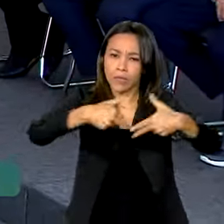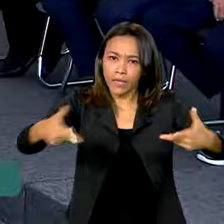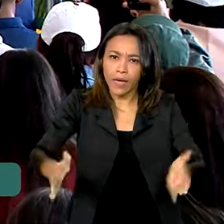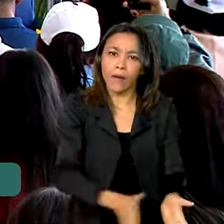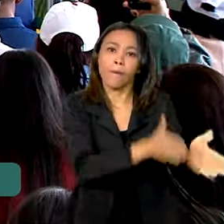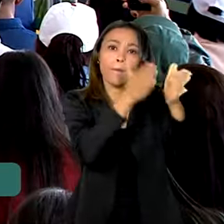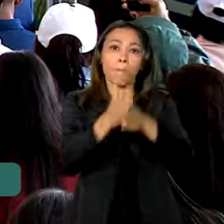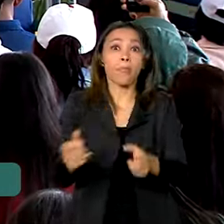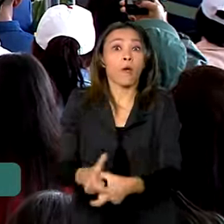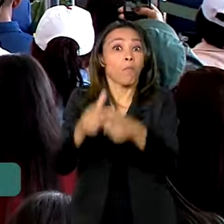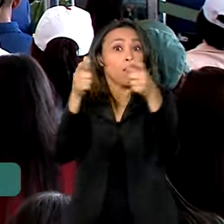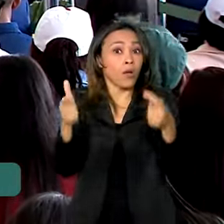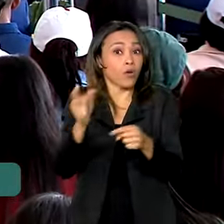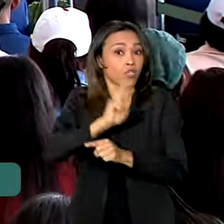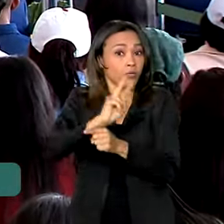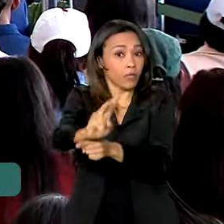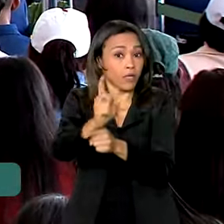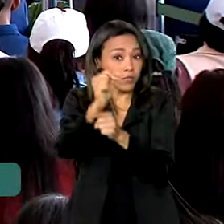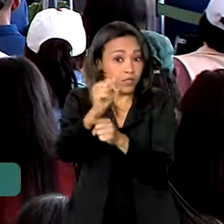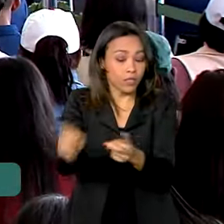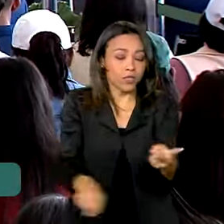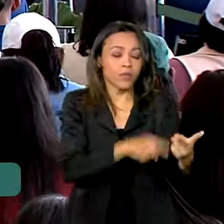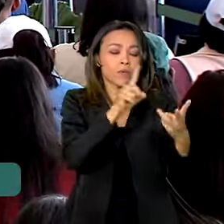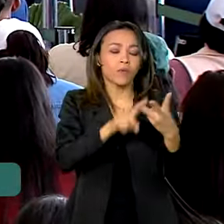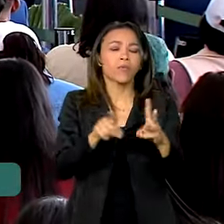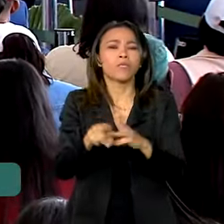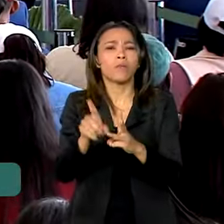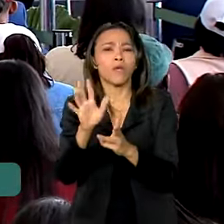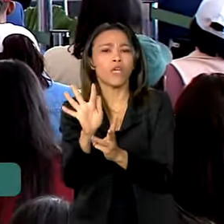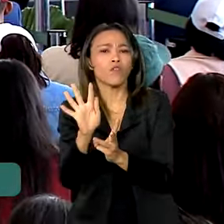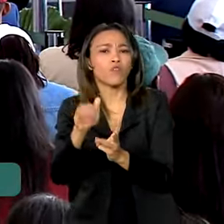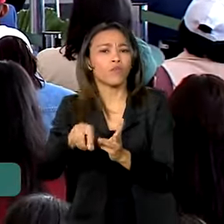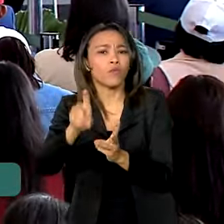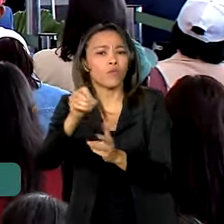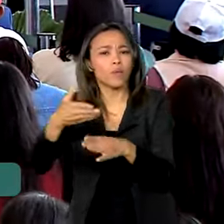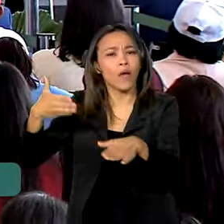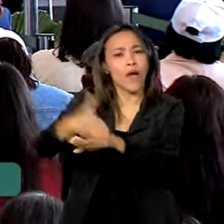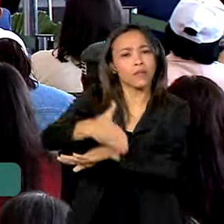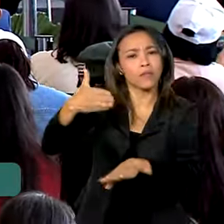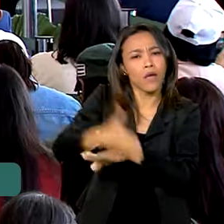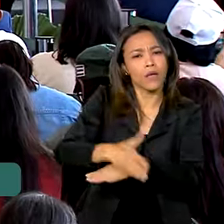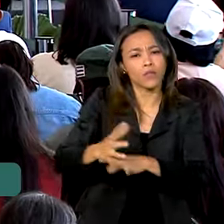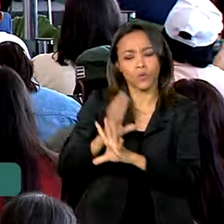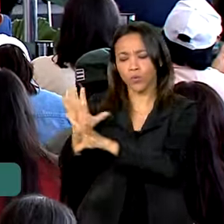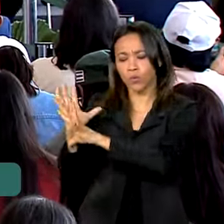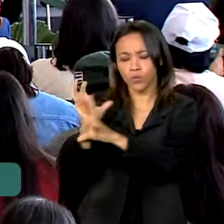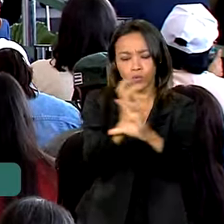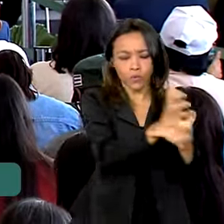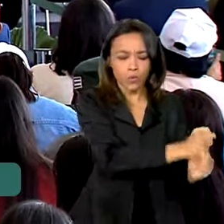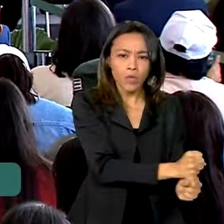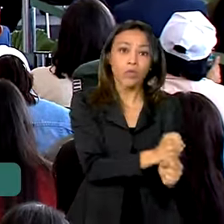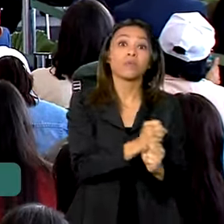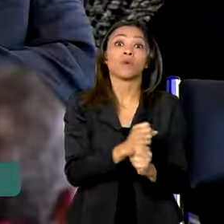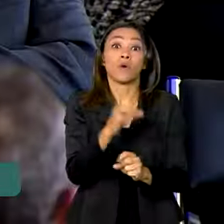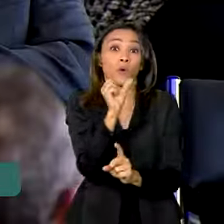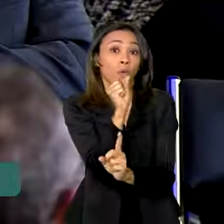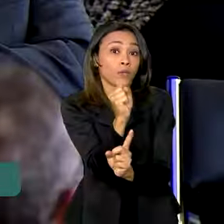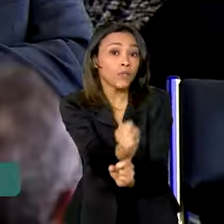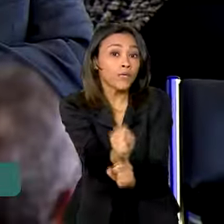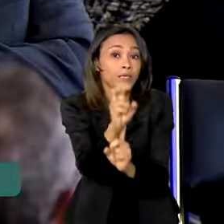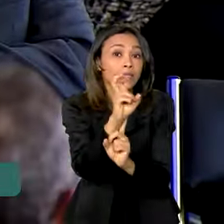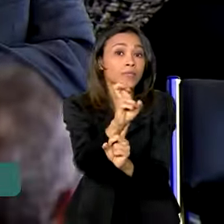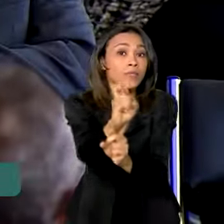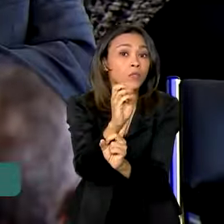microcrédito rural e a criação de fundos que ampliam o acesso ao crédito, o total de investimentos chega a 85